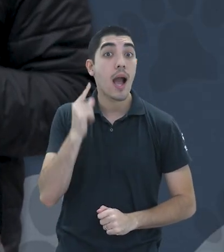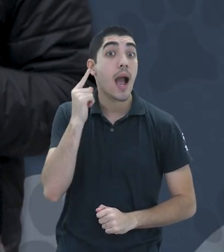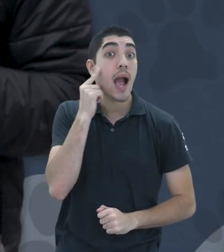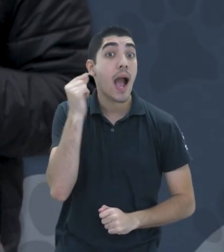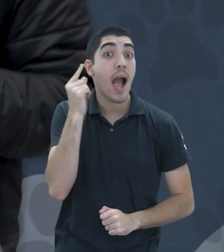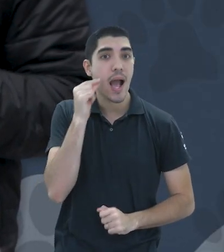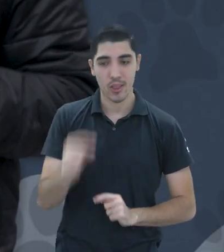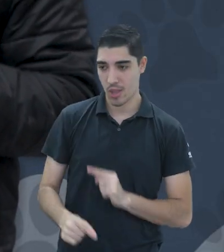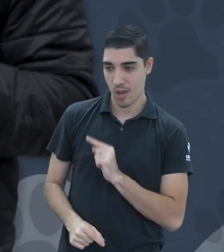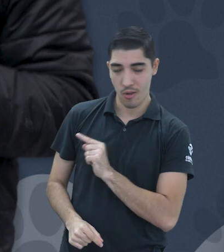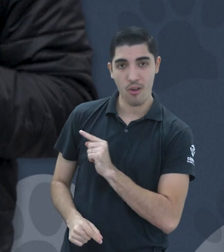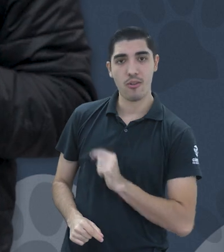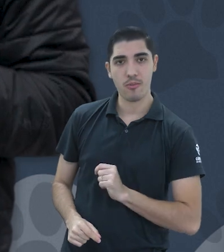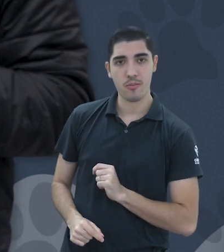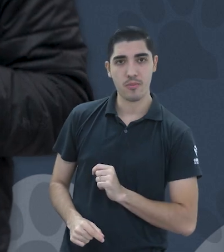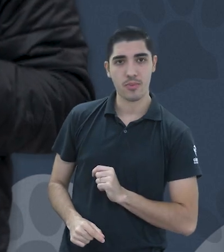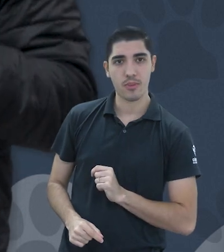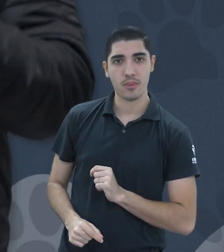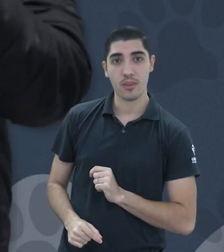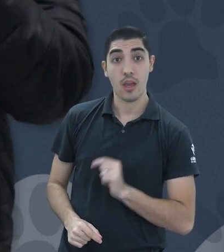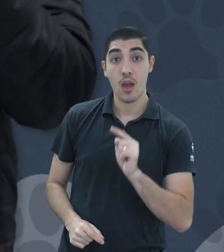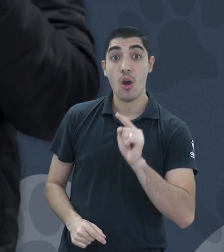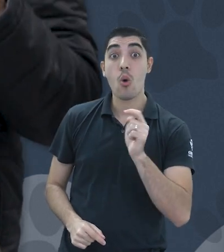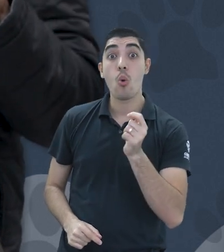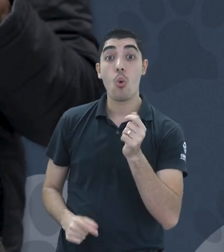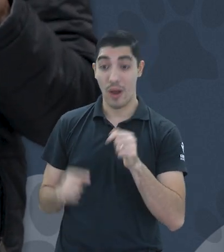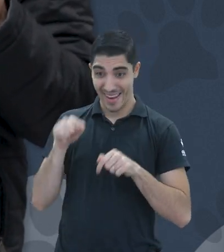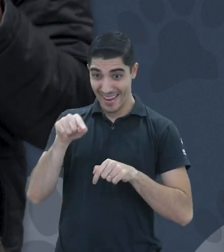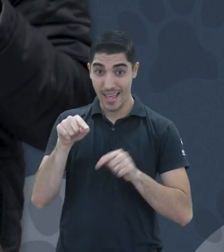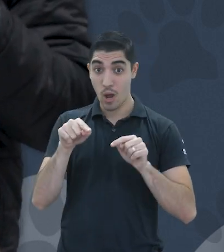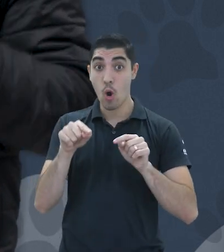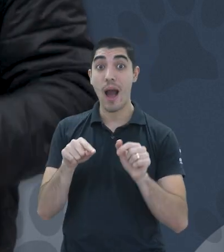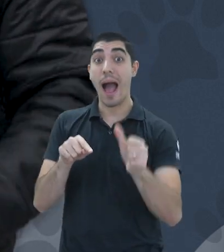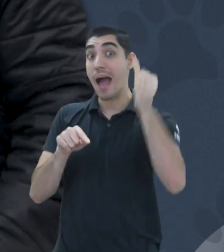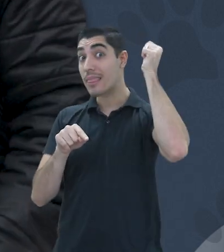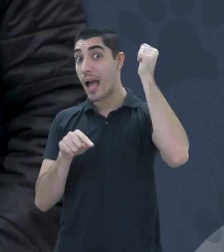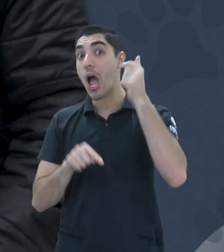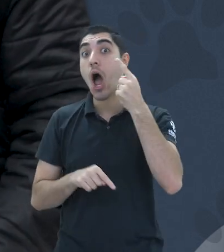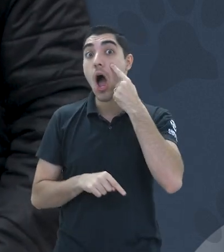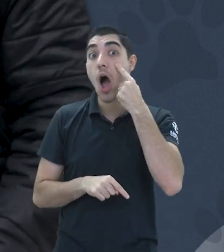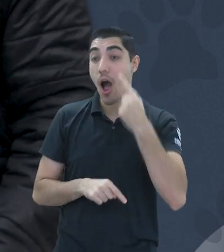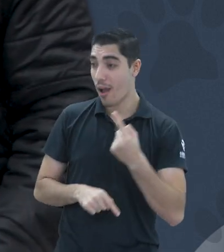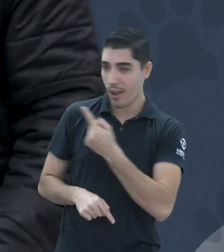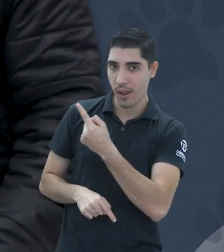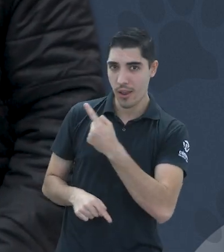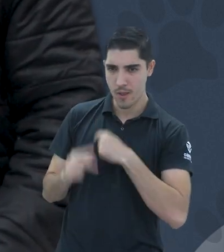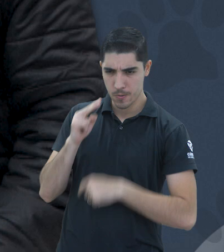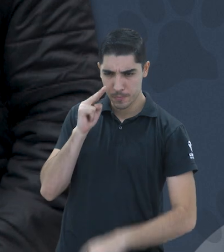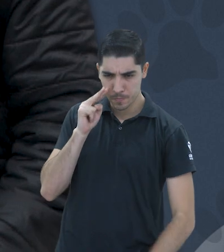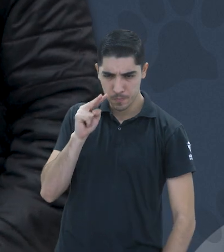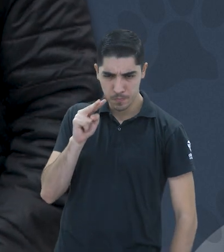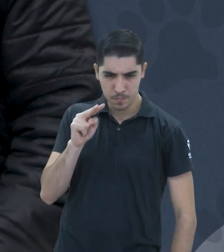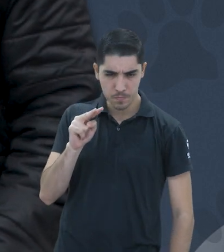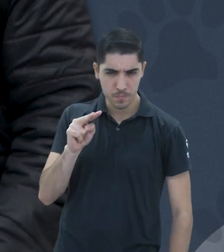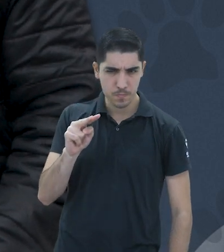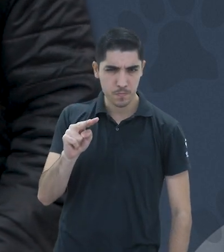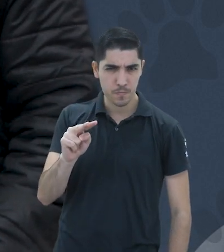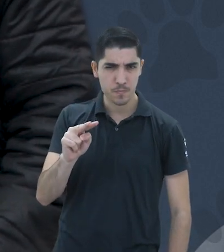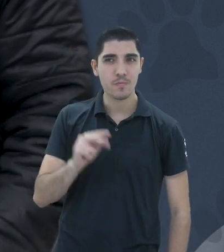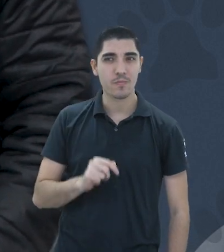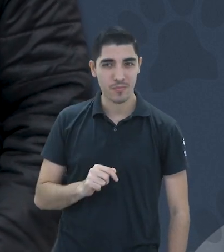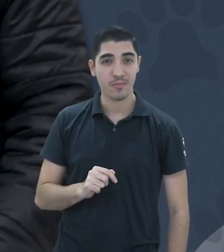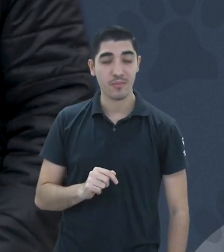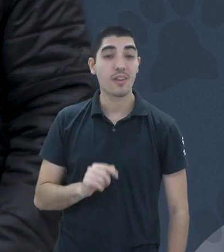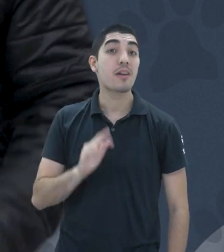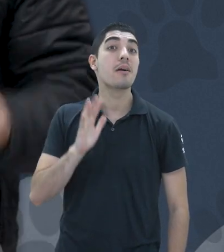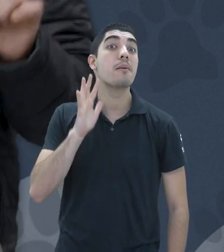gato? Não o da frente, o de trás. Só observando ali, ó, com frieza. Se isso aqui